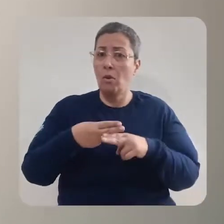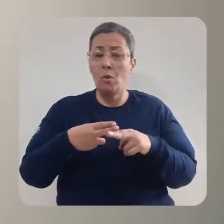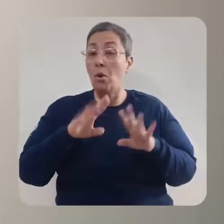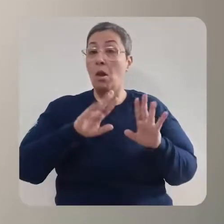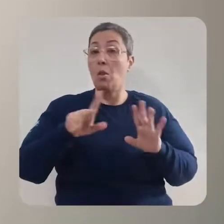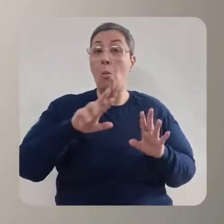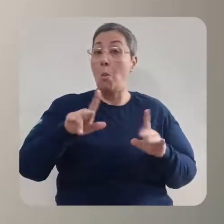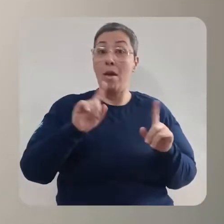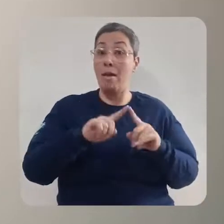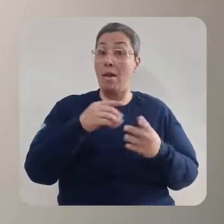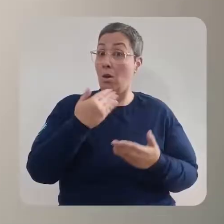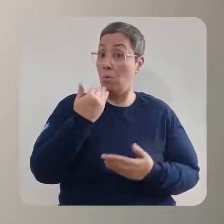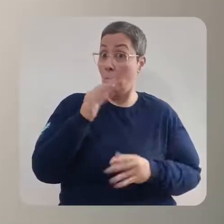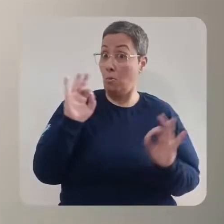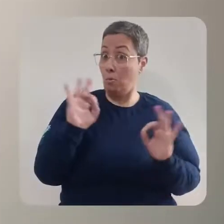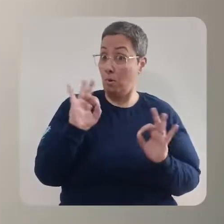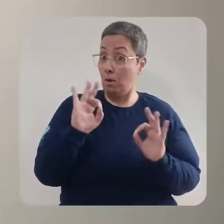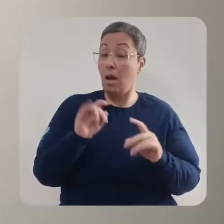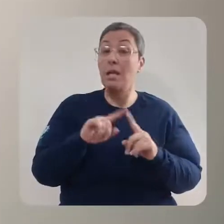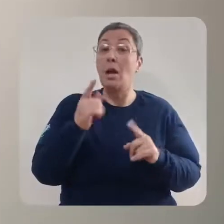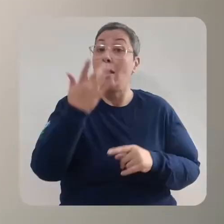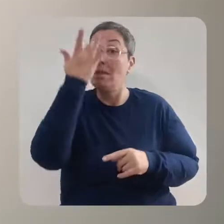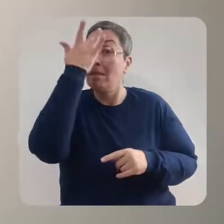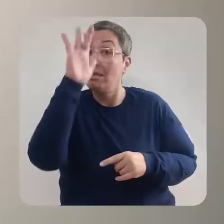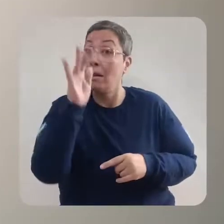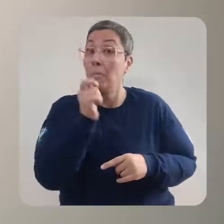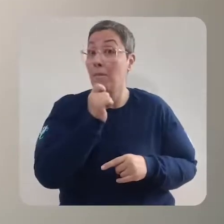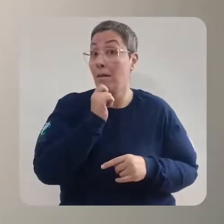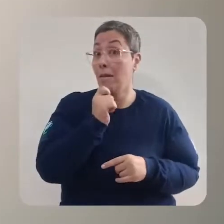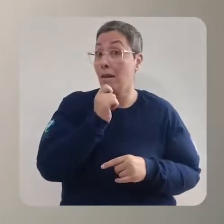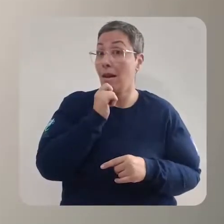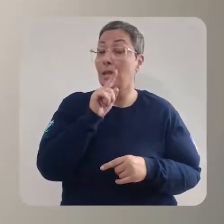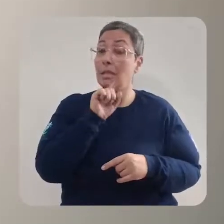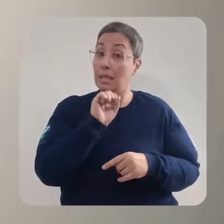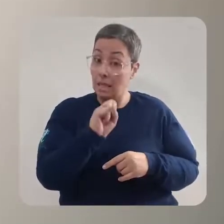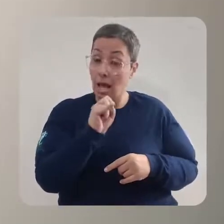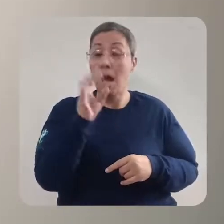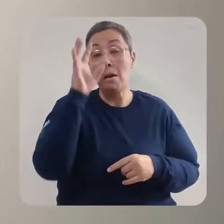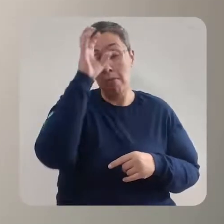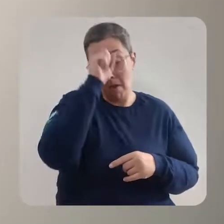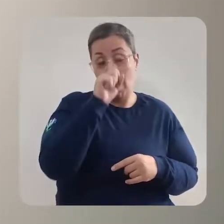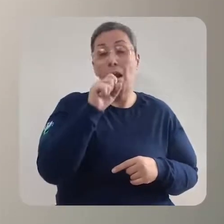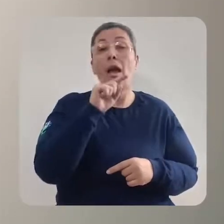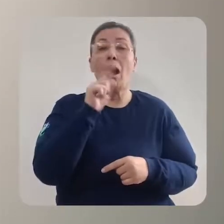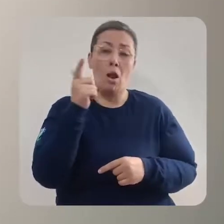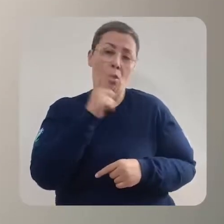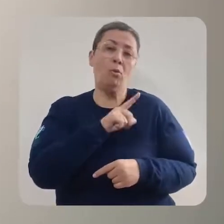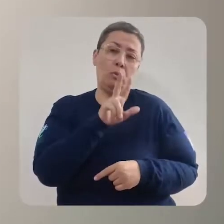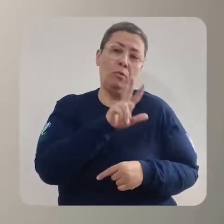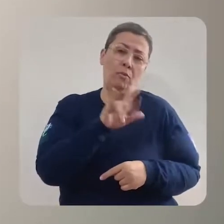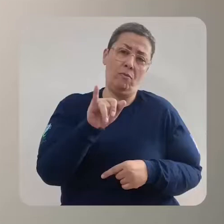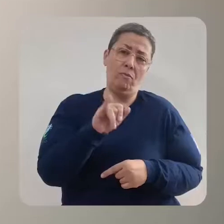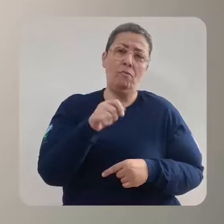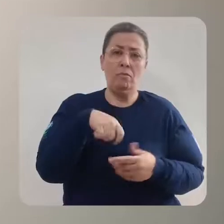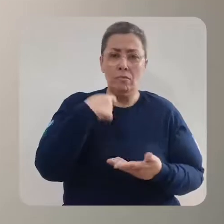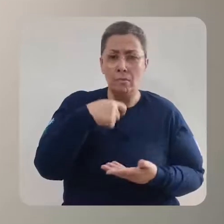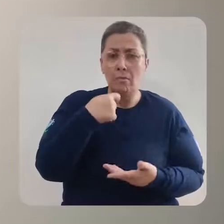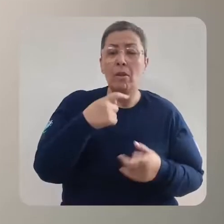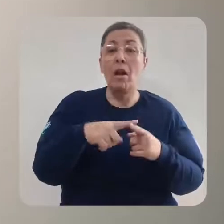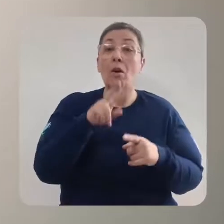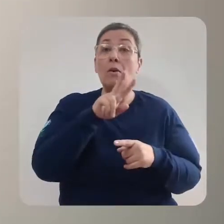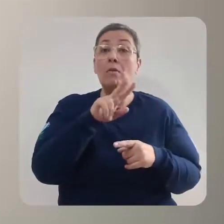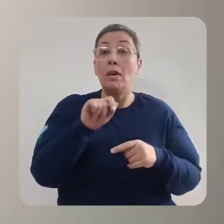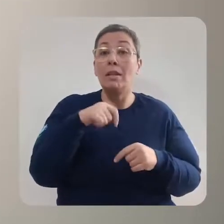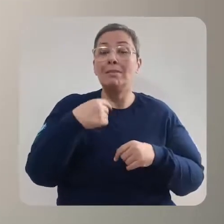Não é que ele não come, é que ele não sabe, né? Se ele aprender, obviamente que ele vai comer. Então, nós